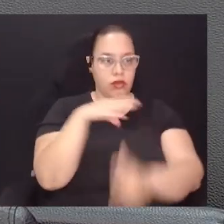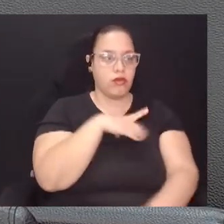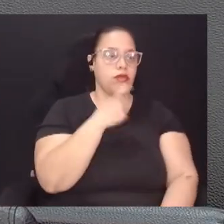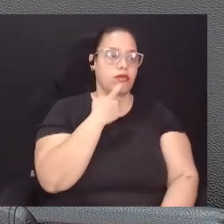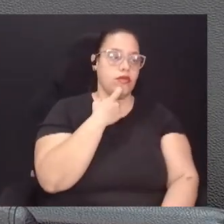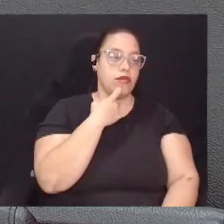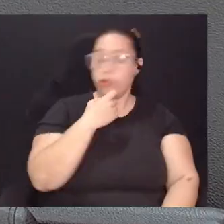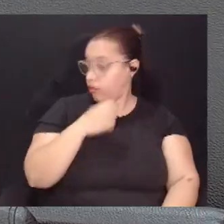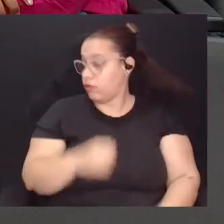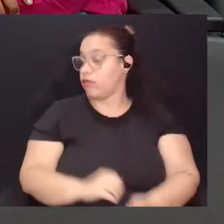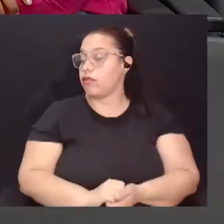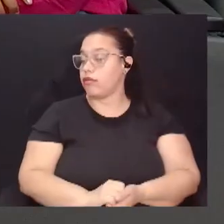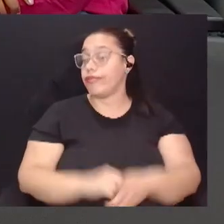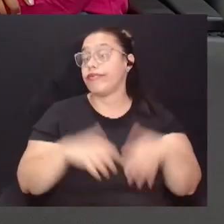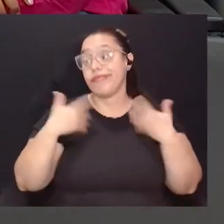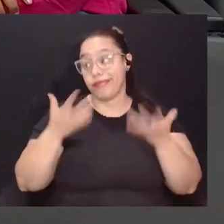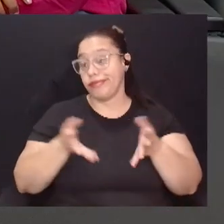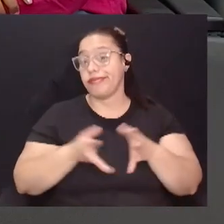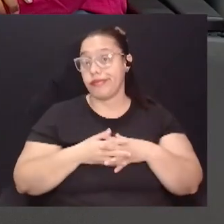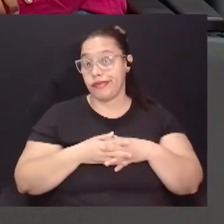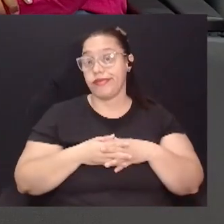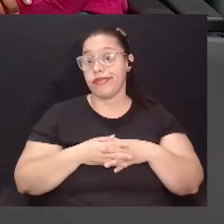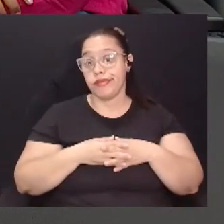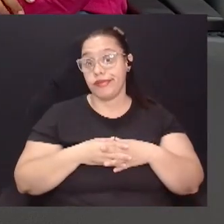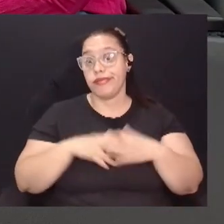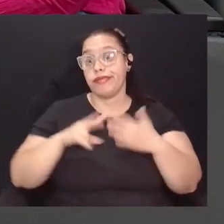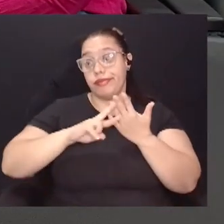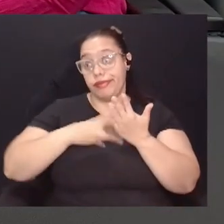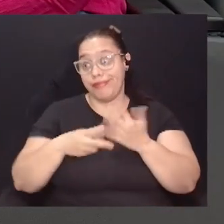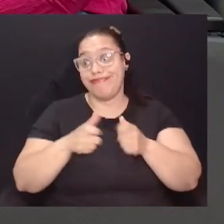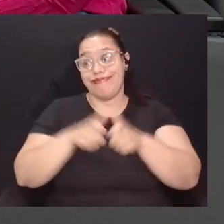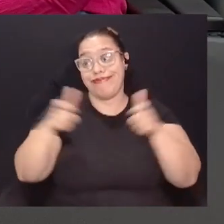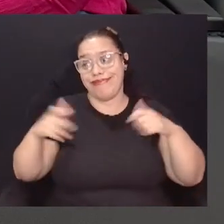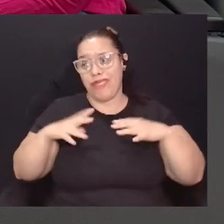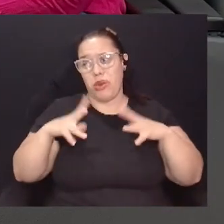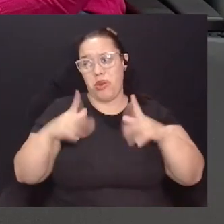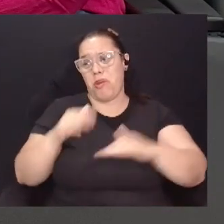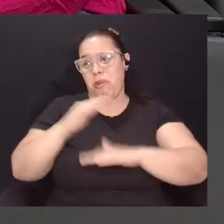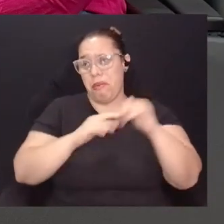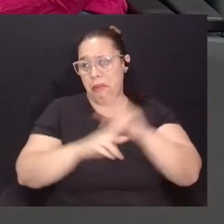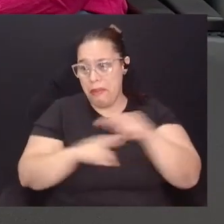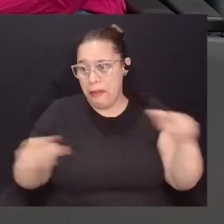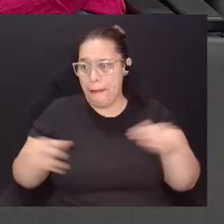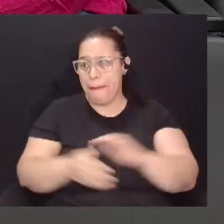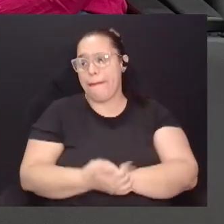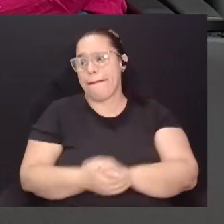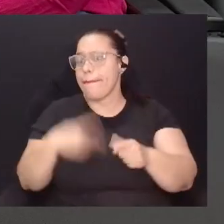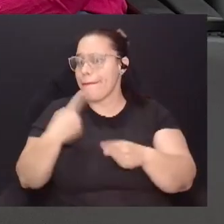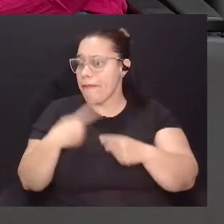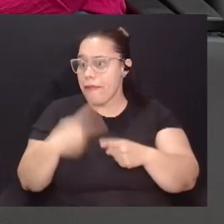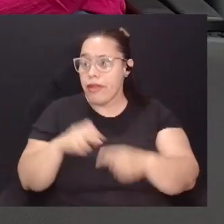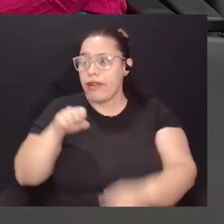toda a cidade de Campinas. Então isso acaba gerando realmente um impacto maior em todos os setores, né, em todas as